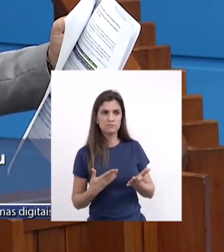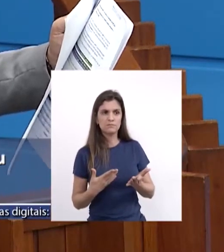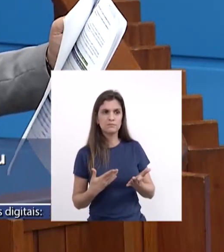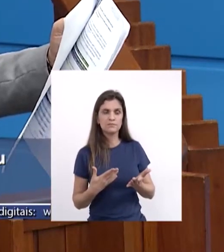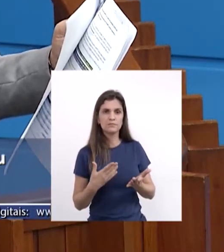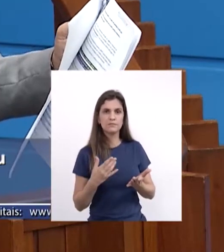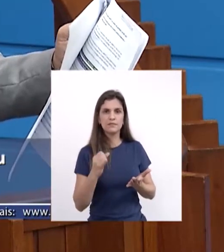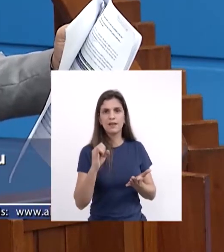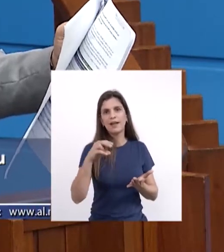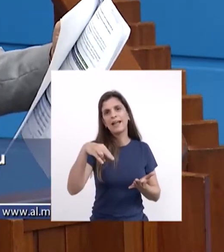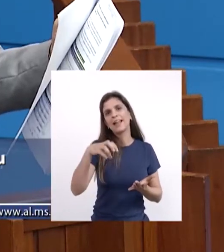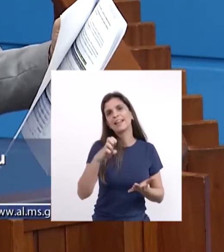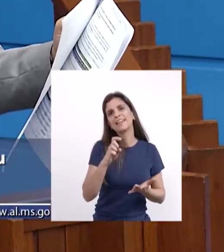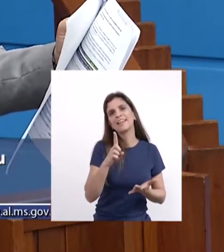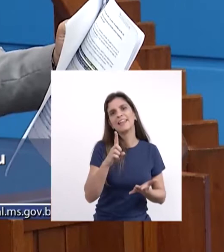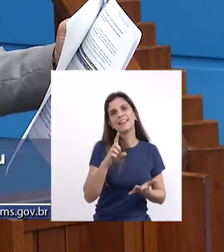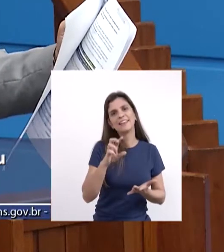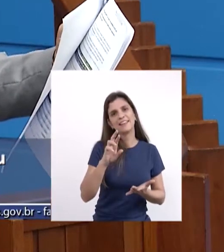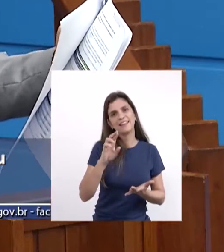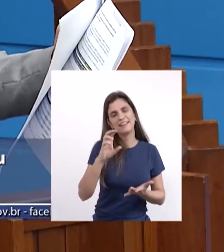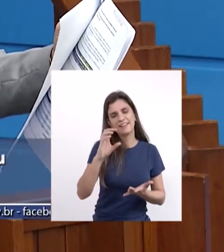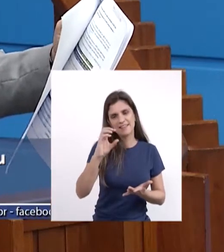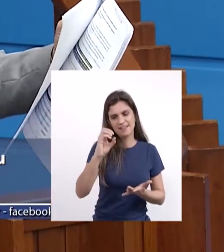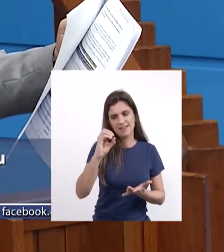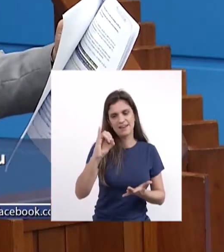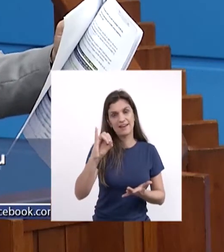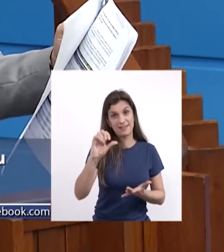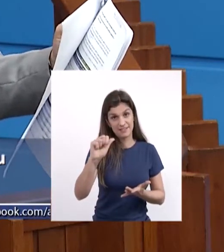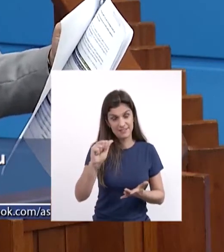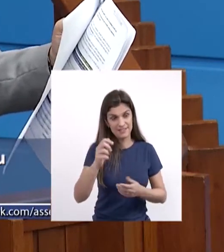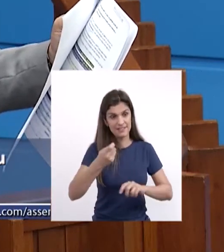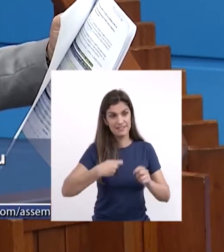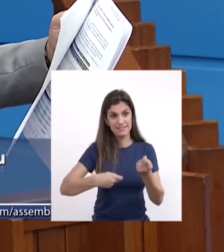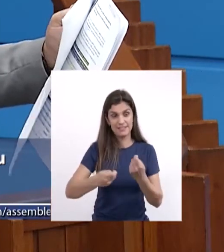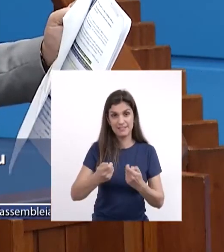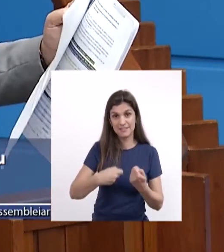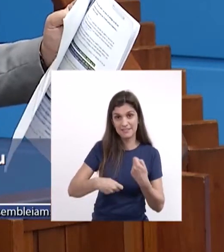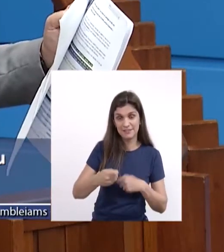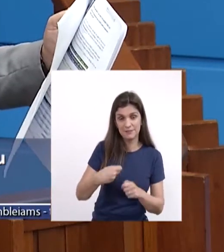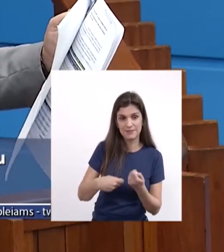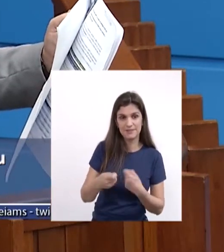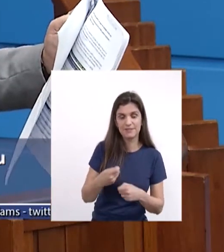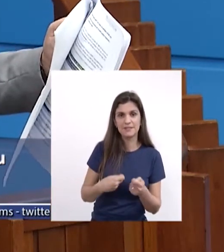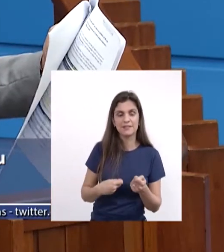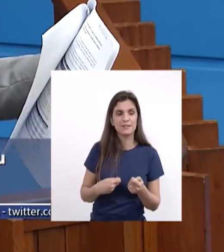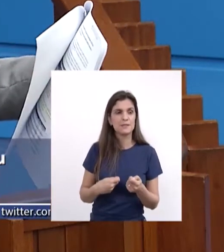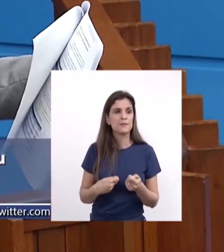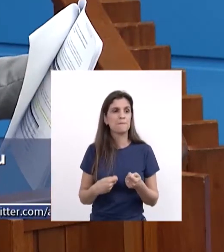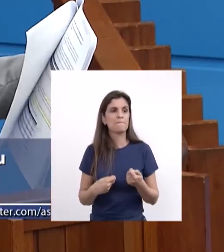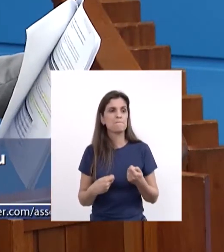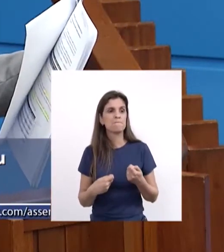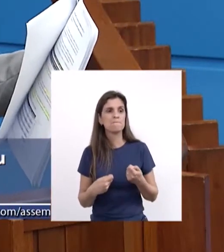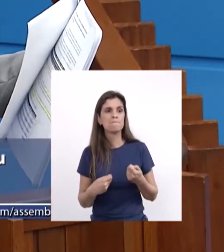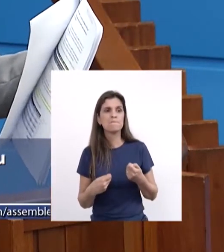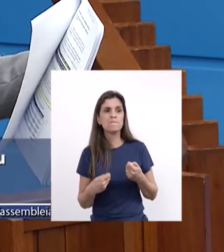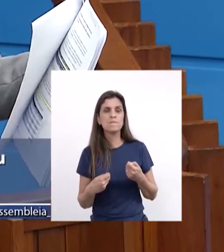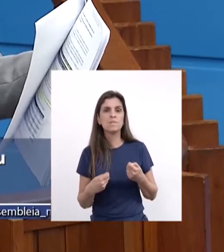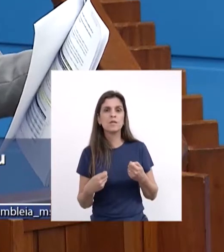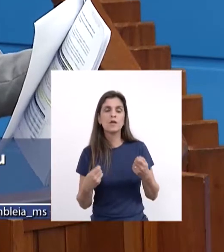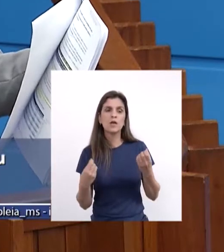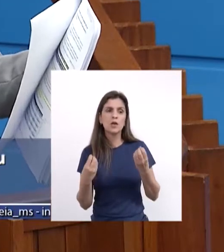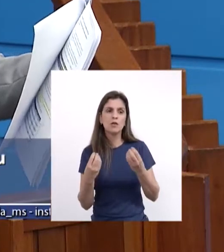da administração na análise dos pleitos formulados pela concessionária e, de outro, a demonstração dos